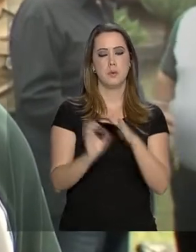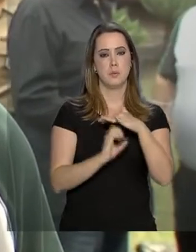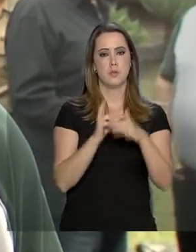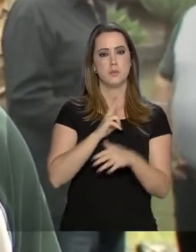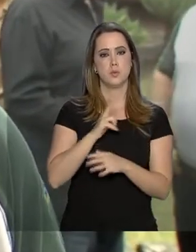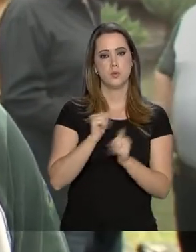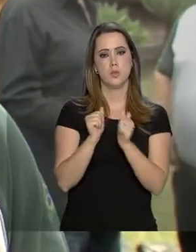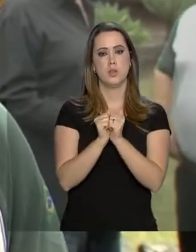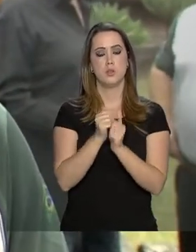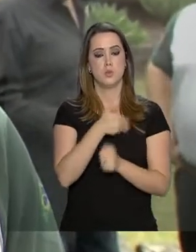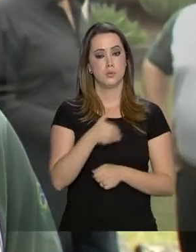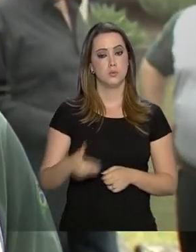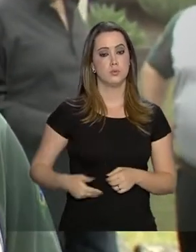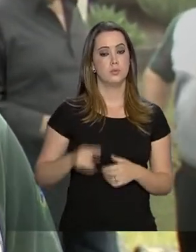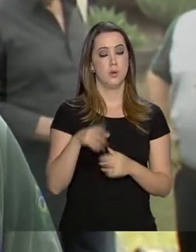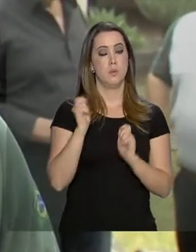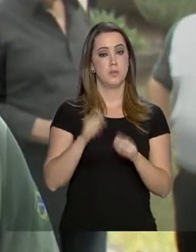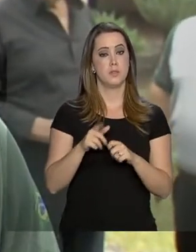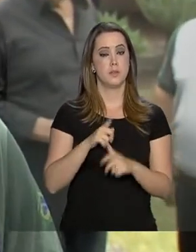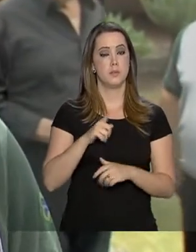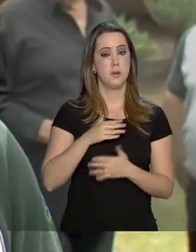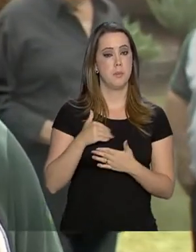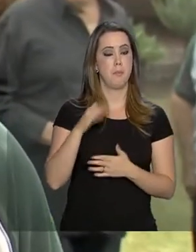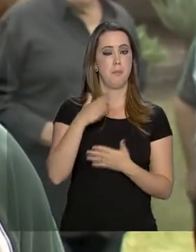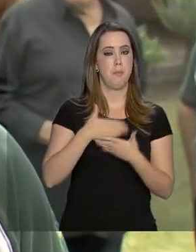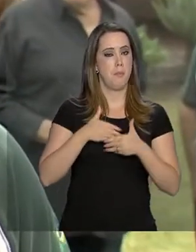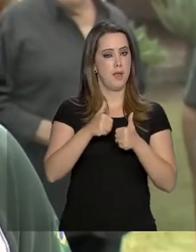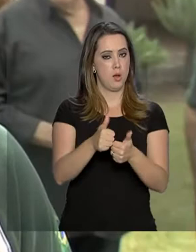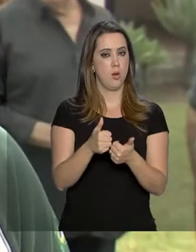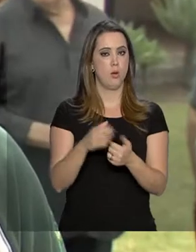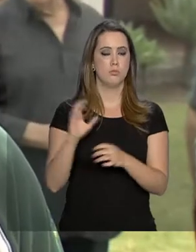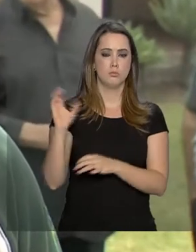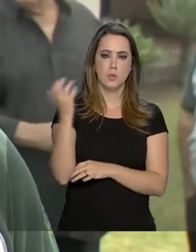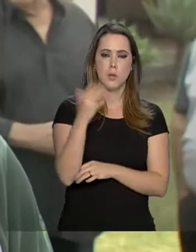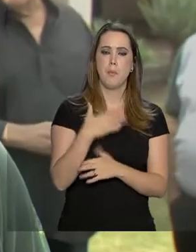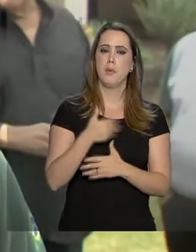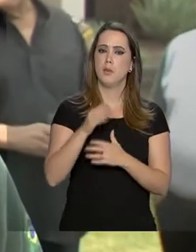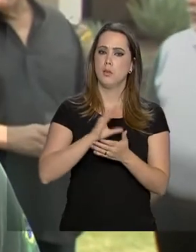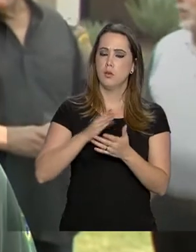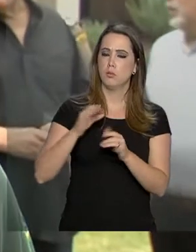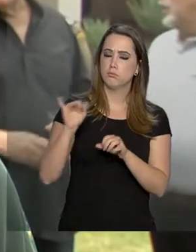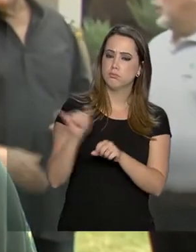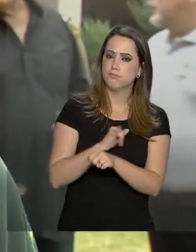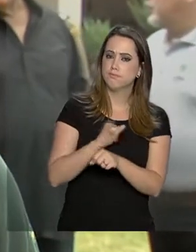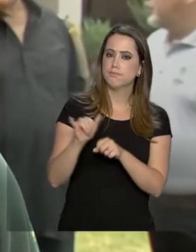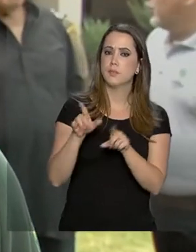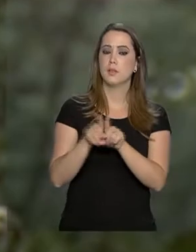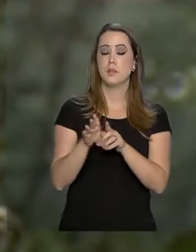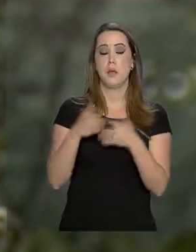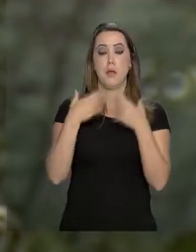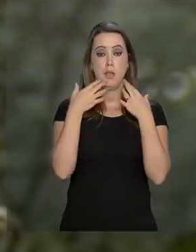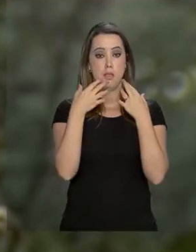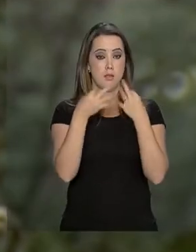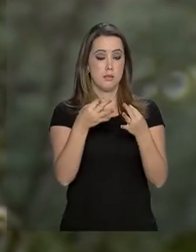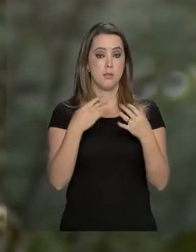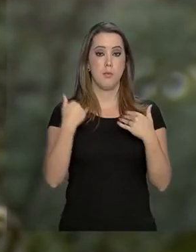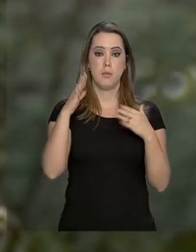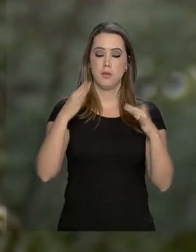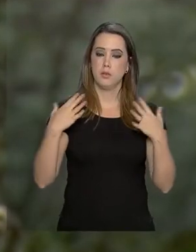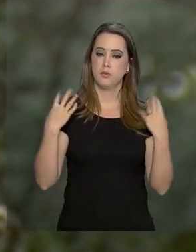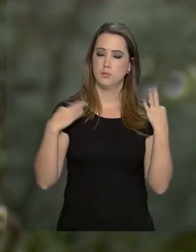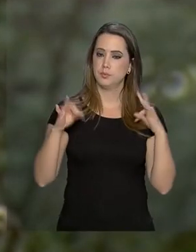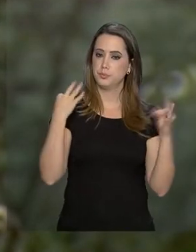privado para que nós possamos ter melhores condições melhores estruturas e mais atratividade para o turismo a vinda da